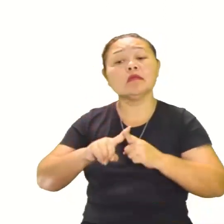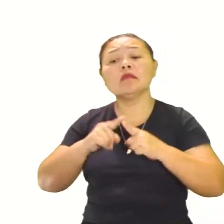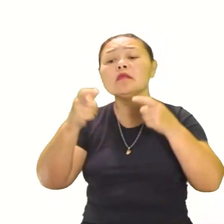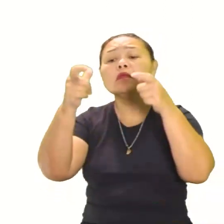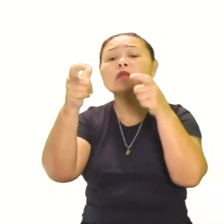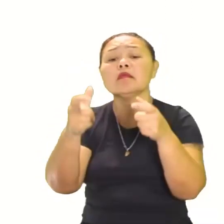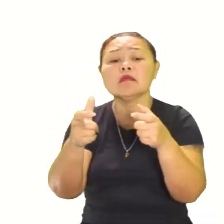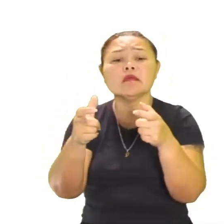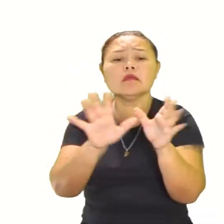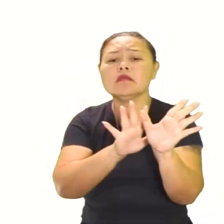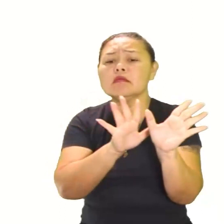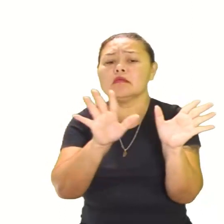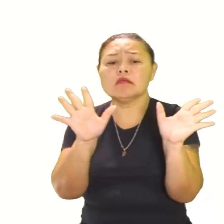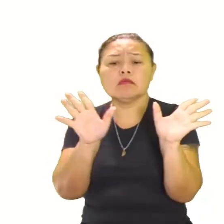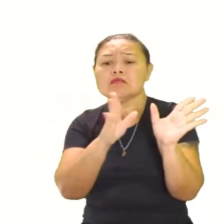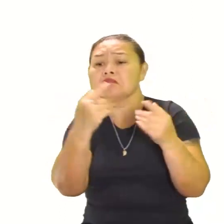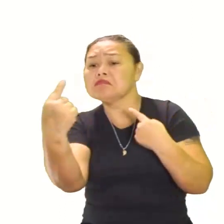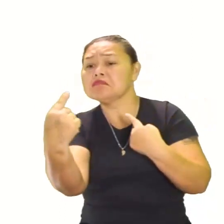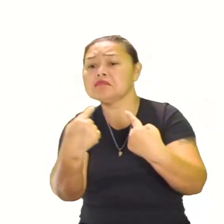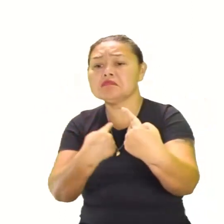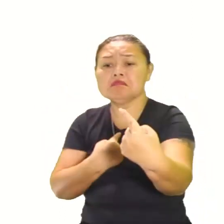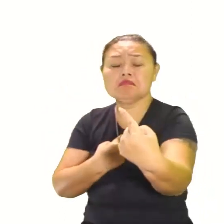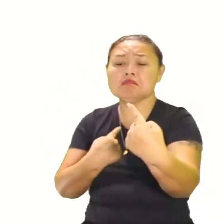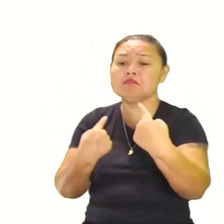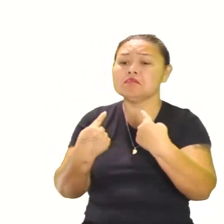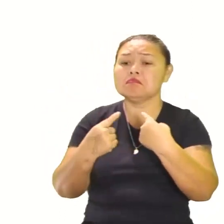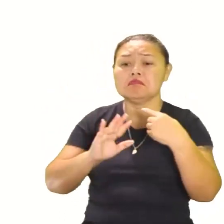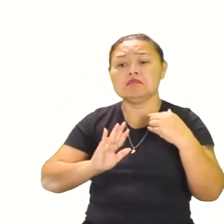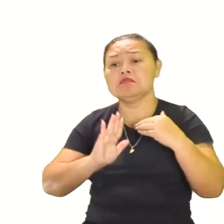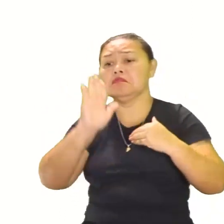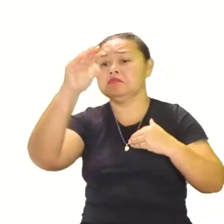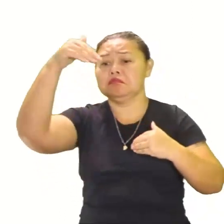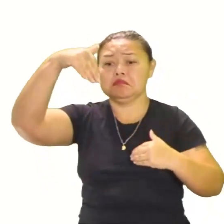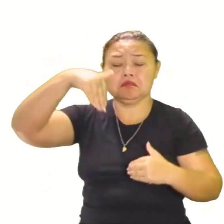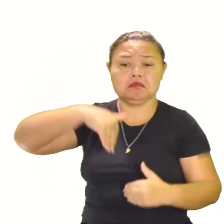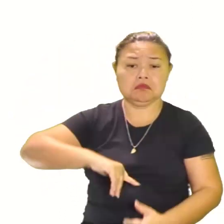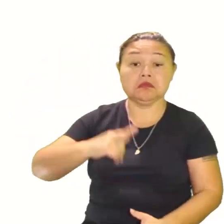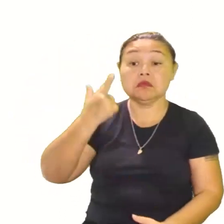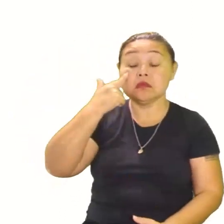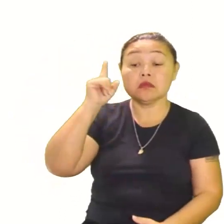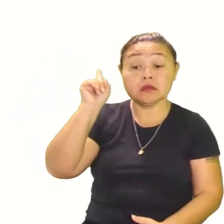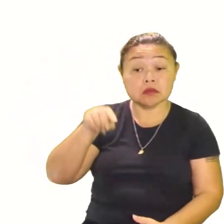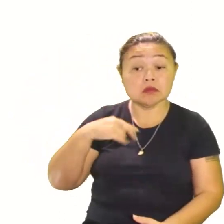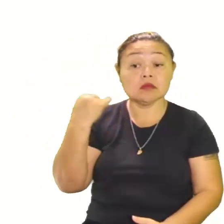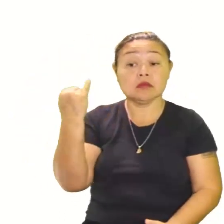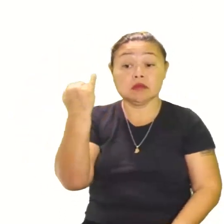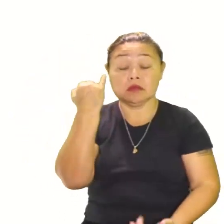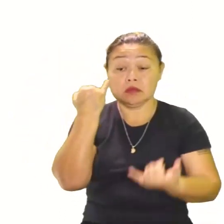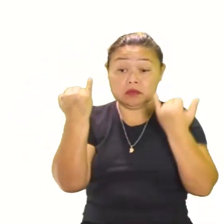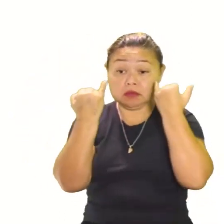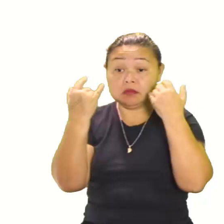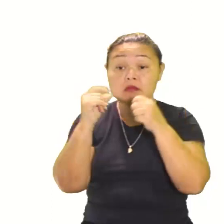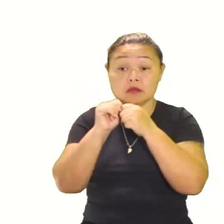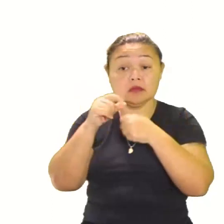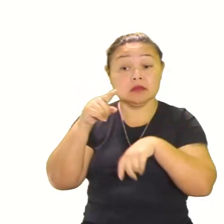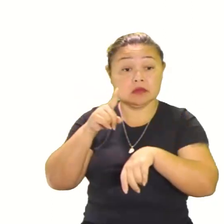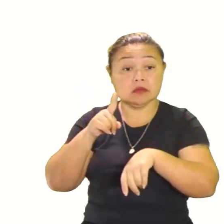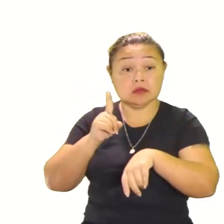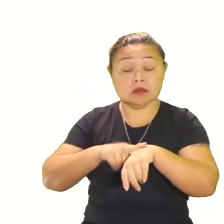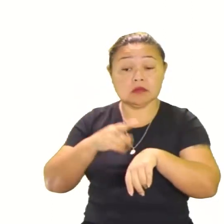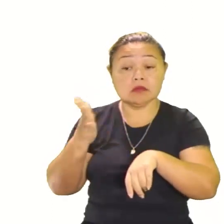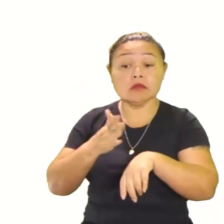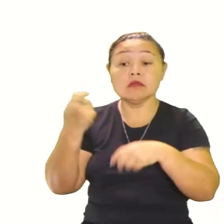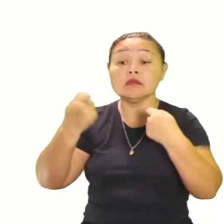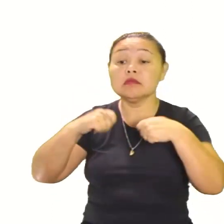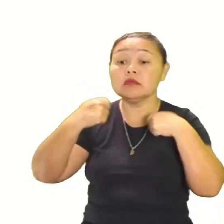para onde? Indo, vindo, subindo, descendo? Tá vendo? Essa informação dada agora,